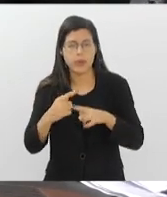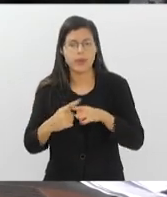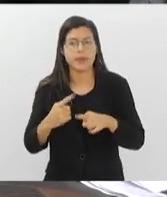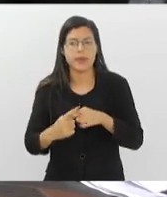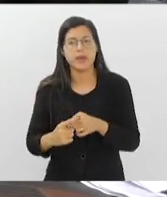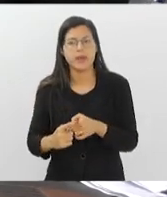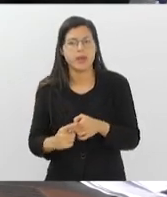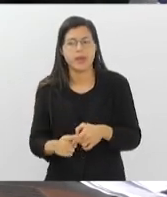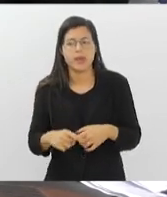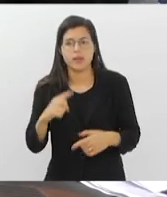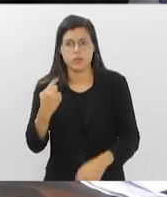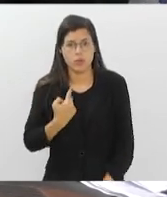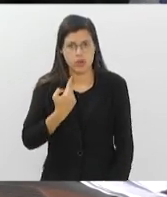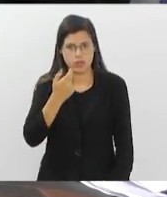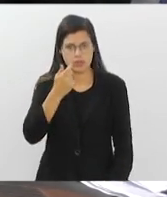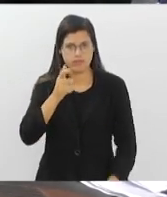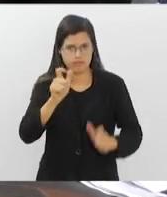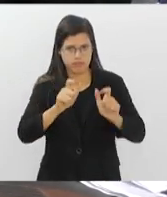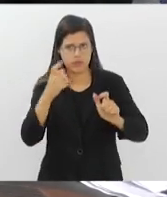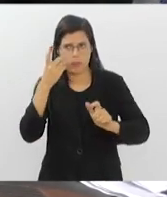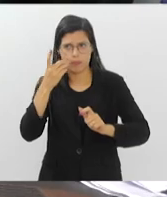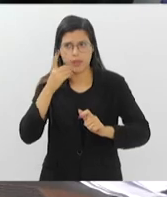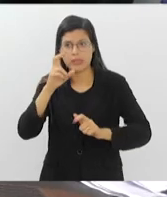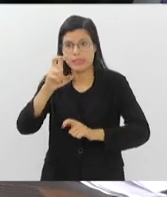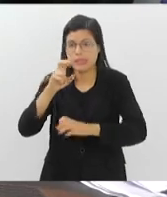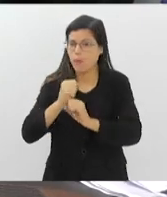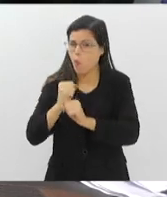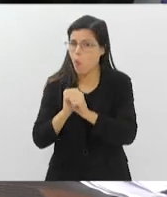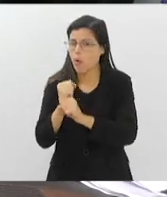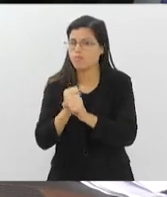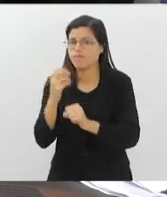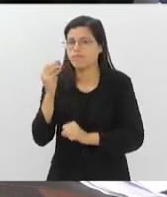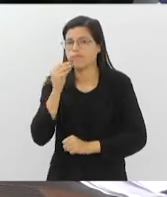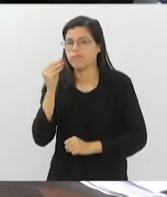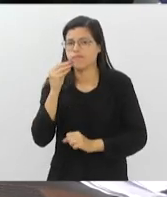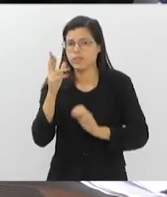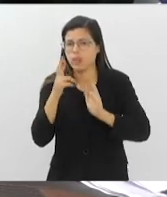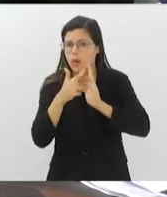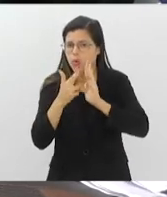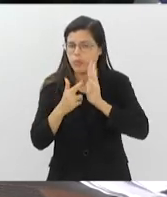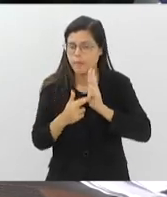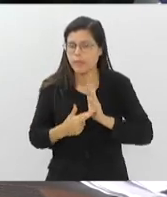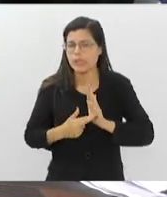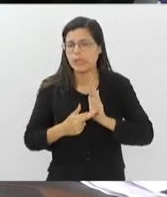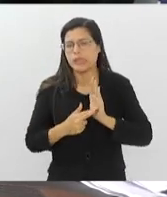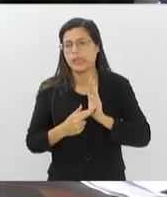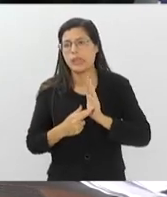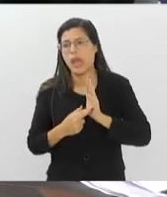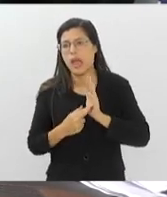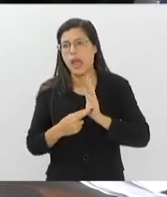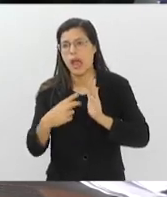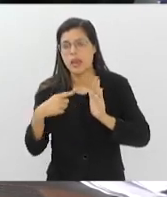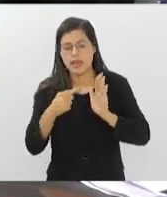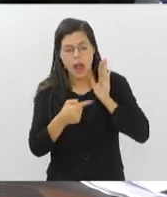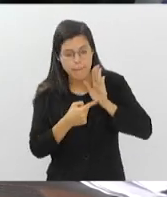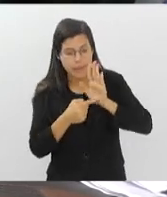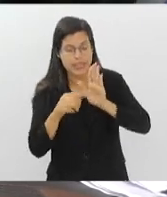deputados, depois, como disse o Luiz Paulo, há 5 anos tentando regulamentar isso, quando finalmente é regulamentado, apresentam as